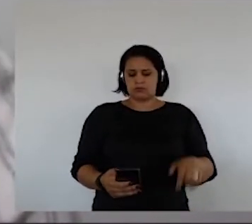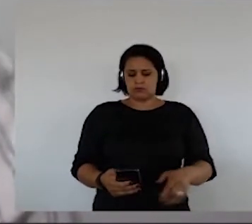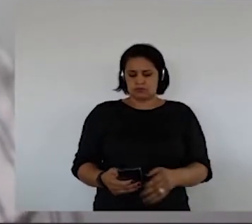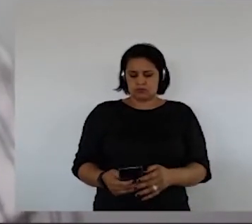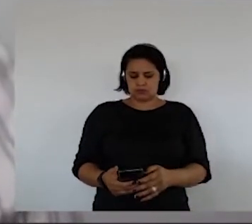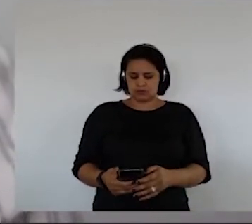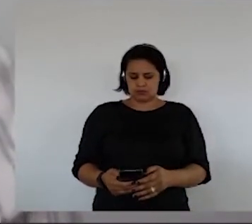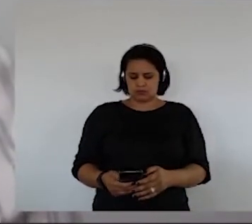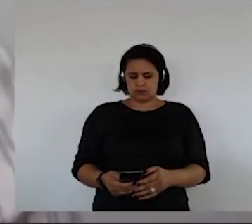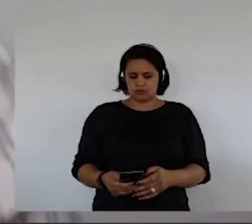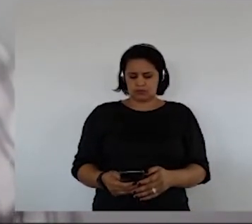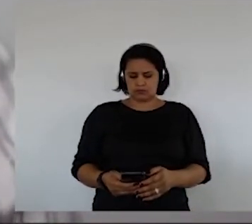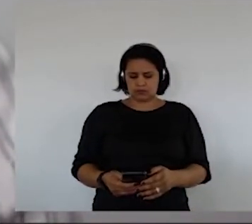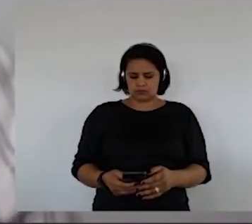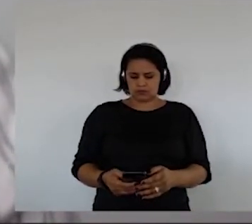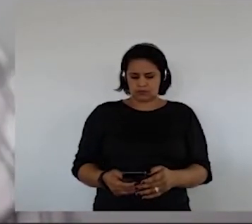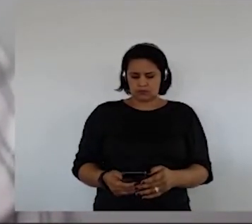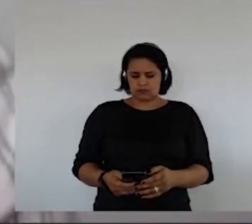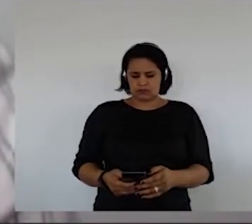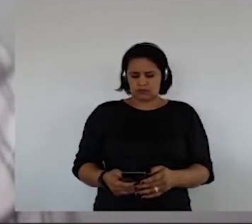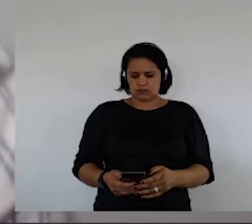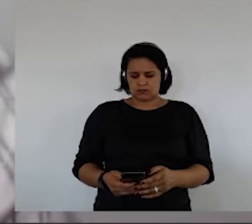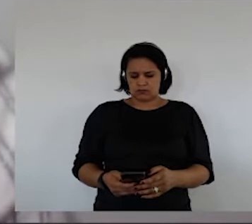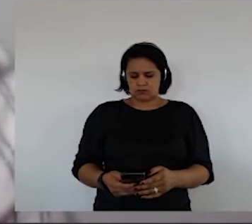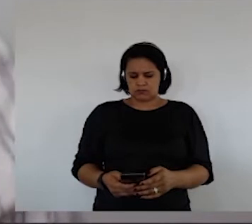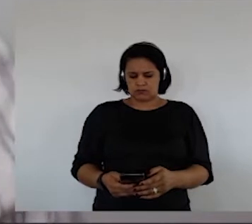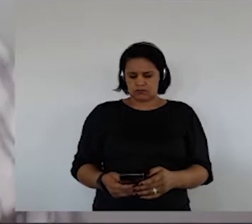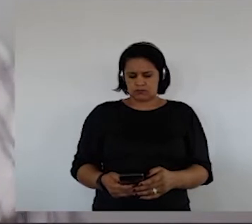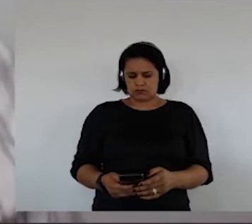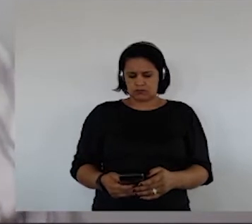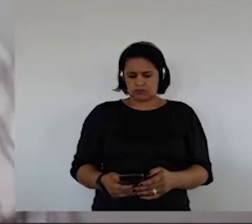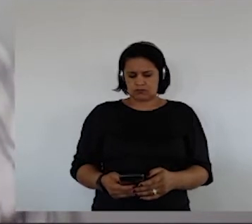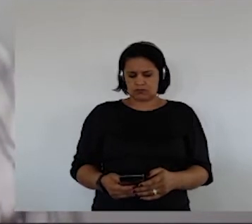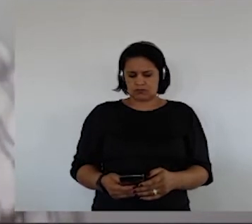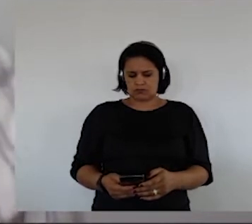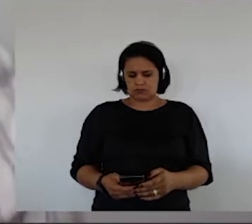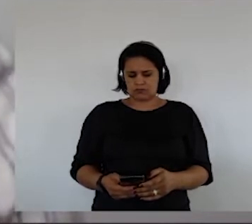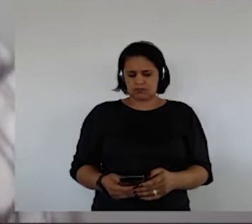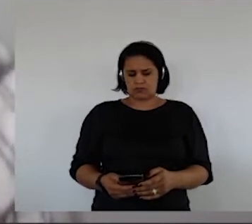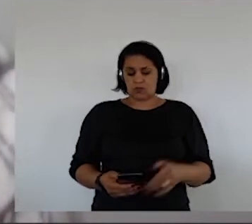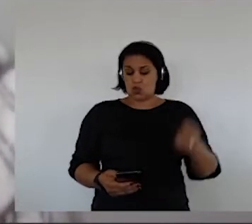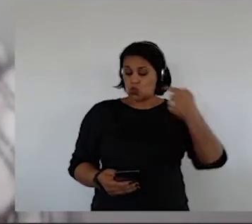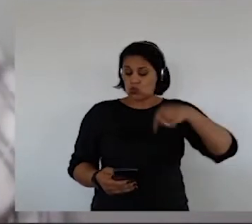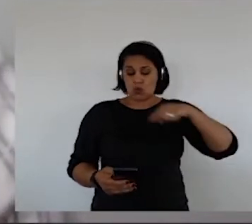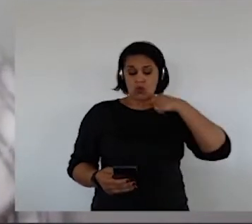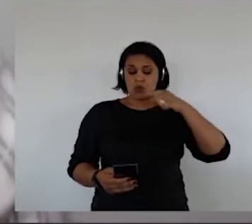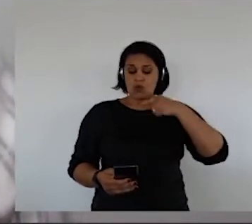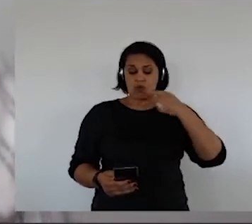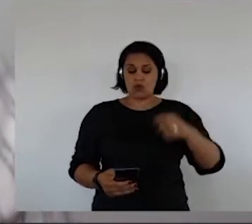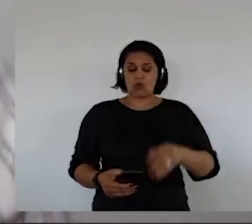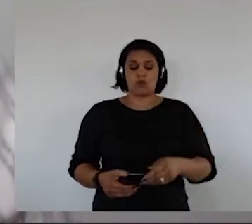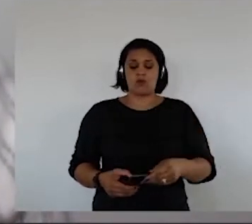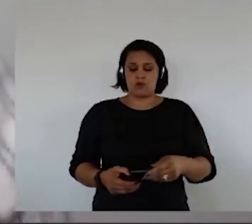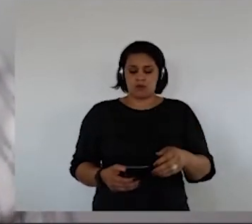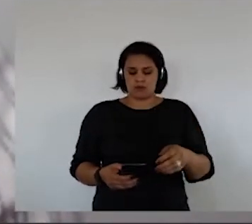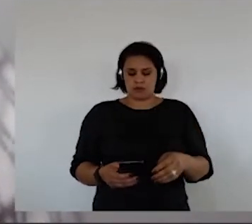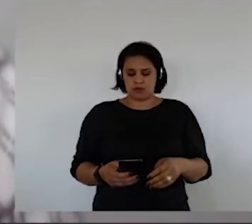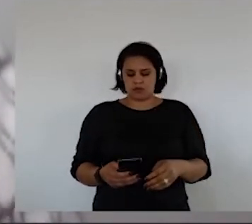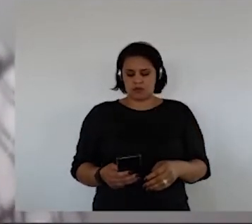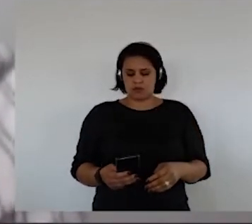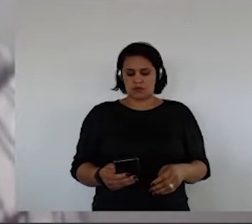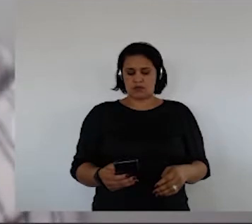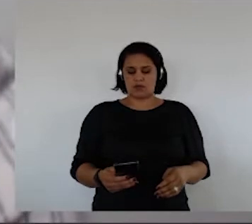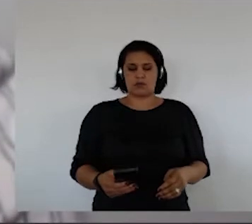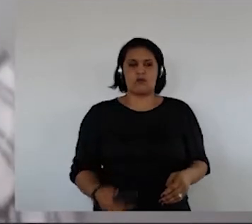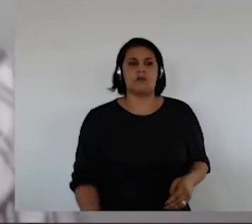de luta, o nosso acesso continua sendo limitado. Nós não conseguimos acessar o mercado de trabalho da mesma forma que os homens. Quando